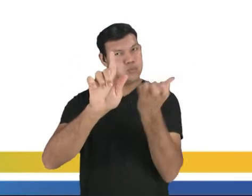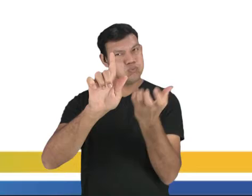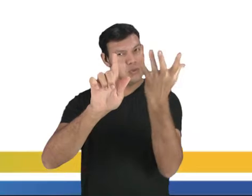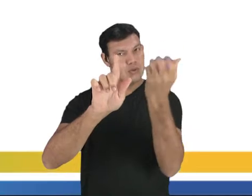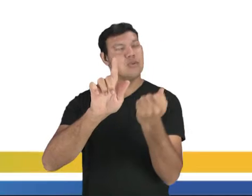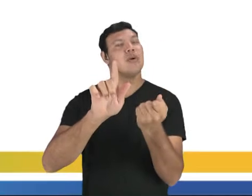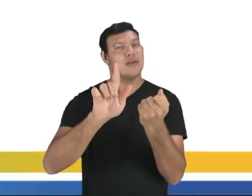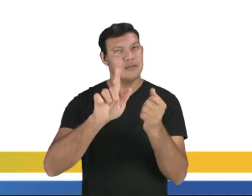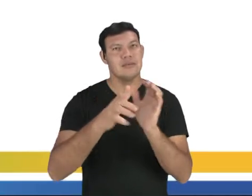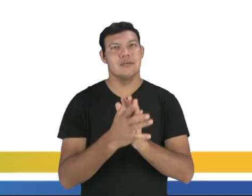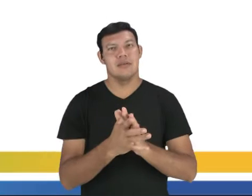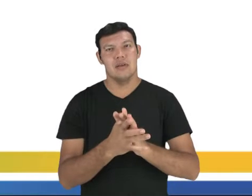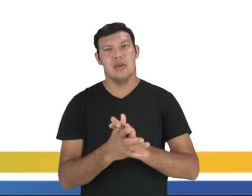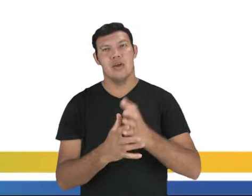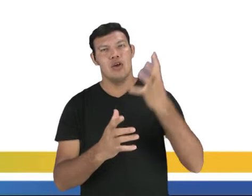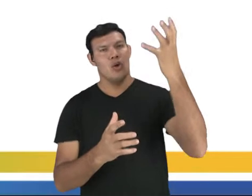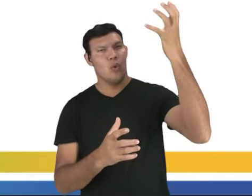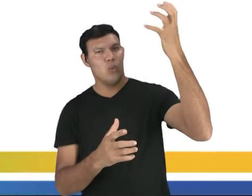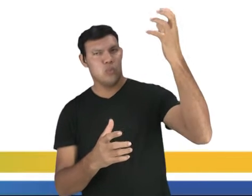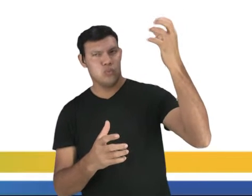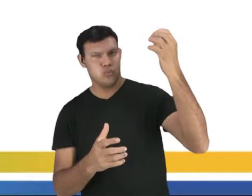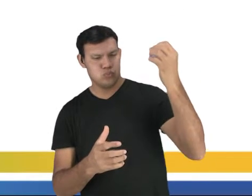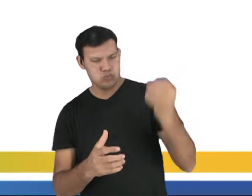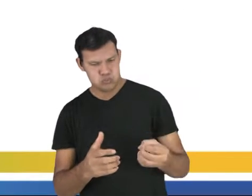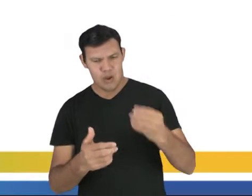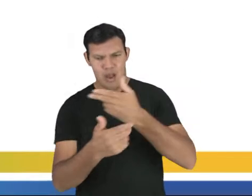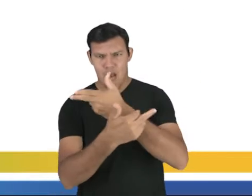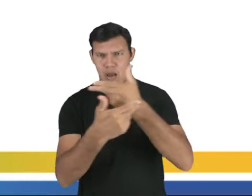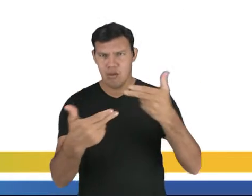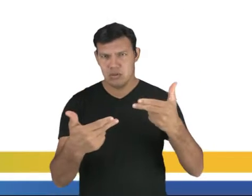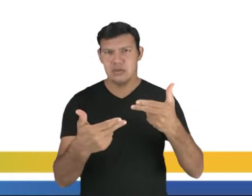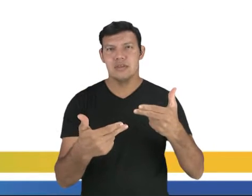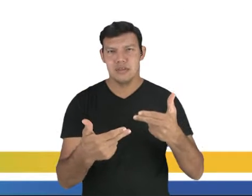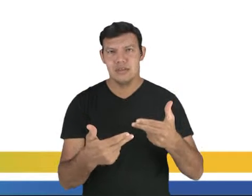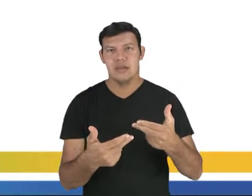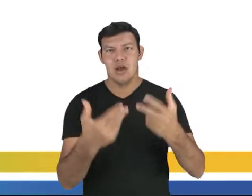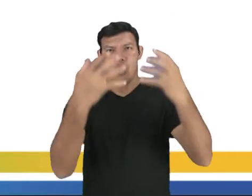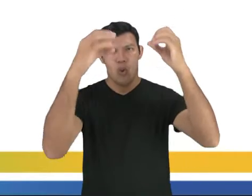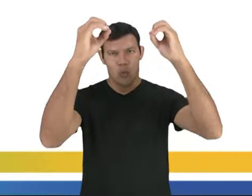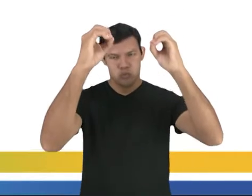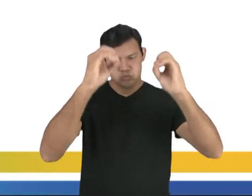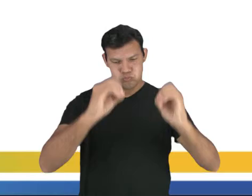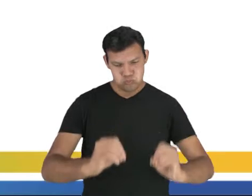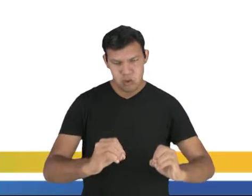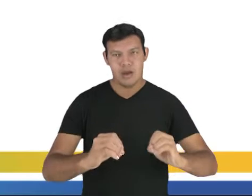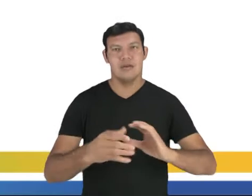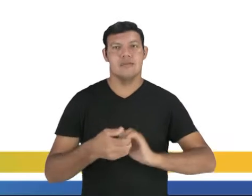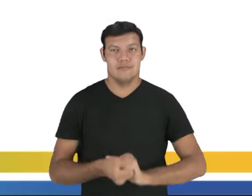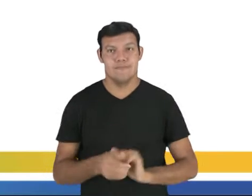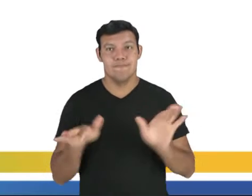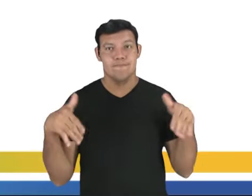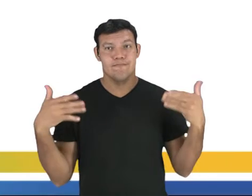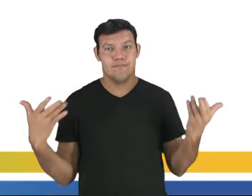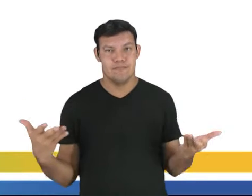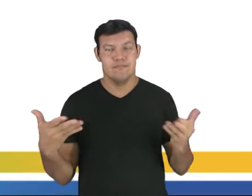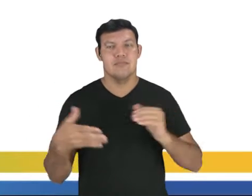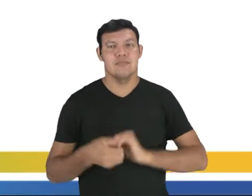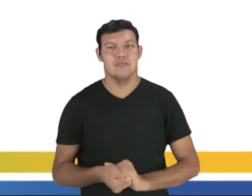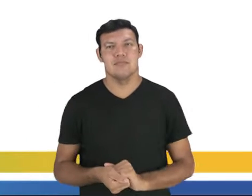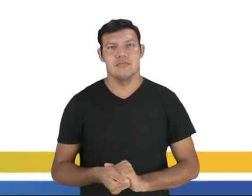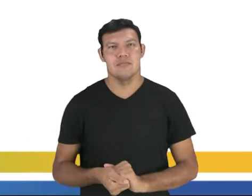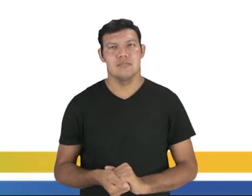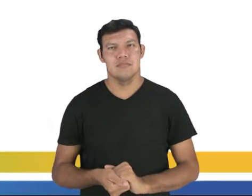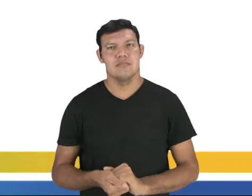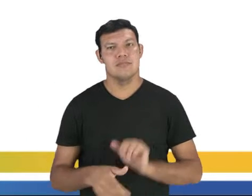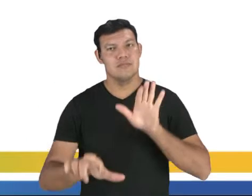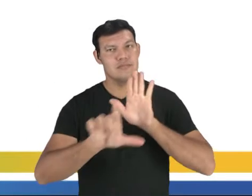que os objetos são atraídos para o centro, ele colocou esse termo de gravidade, e aí ele fez